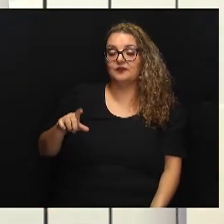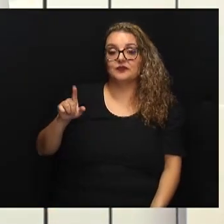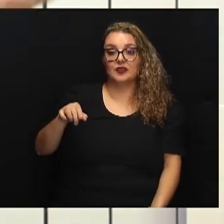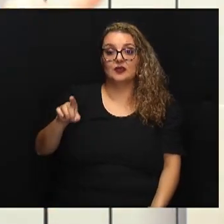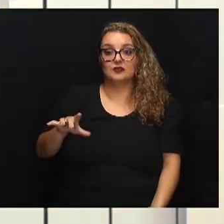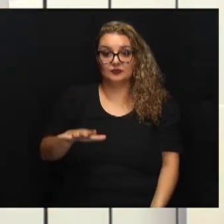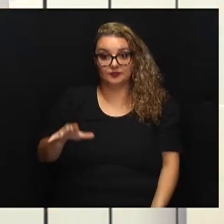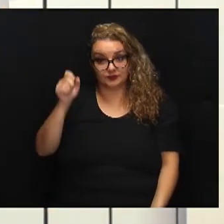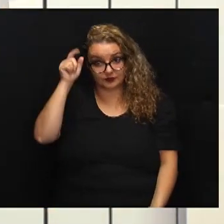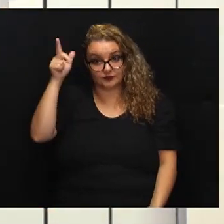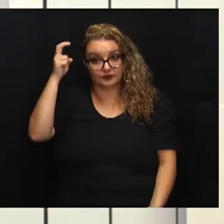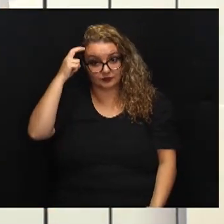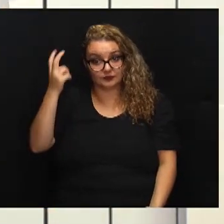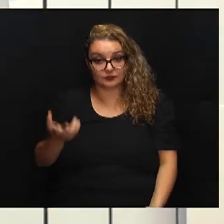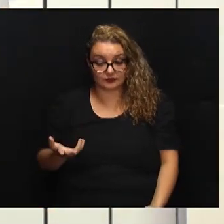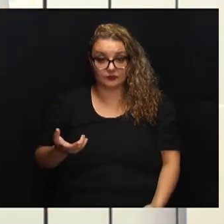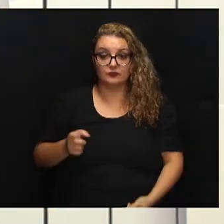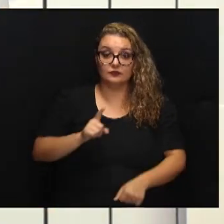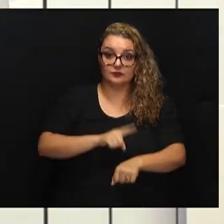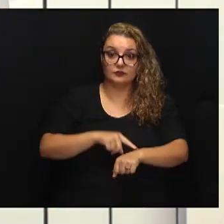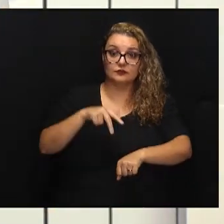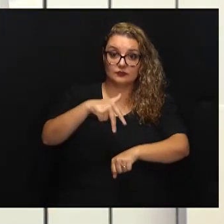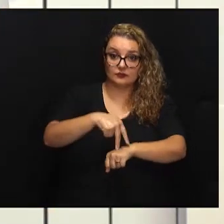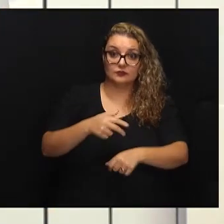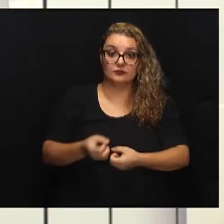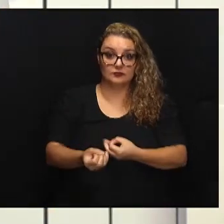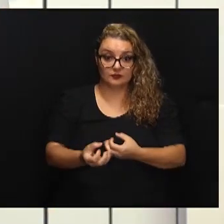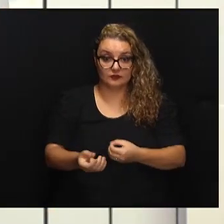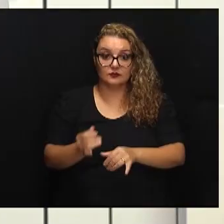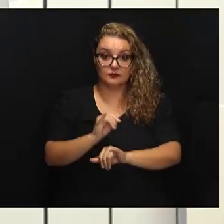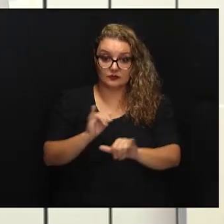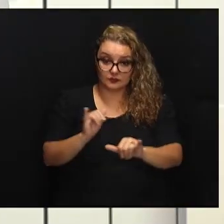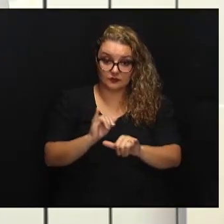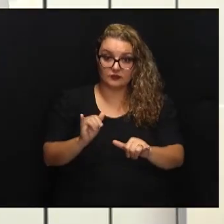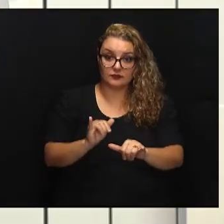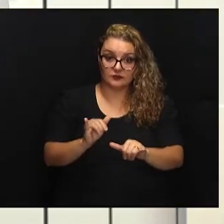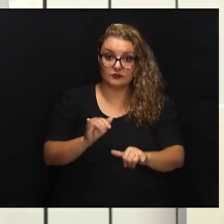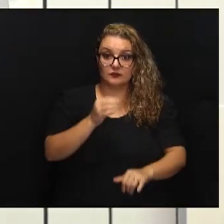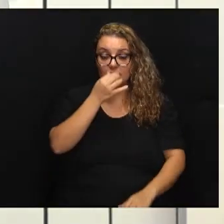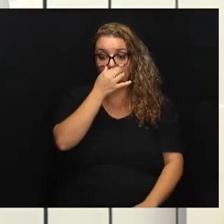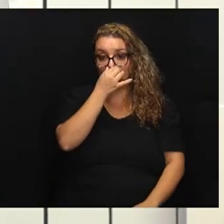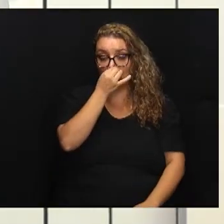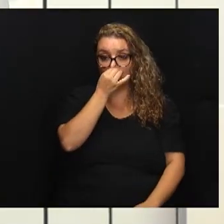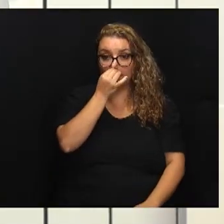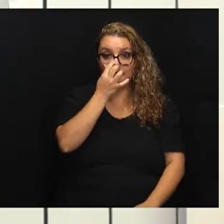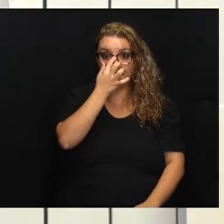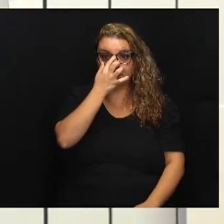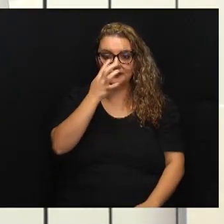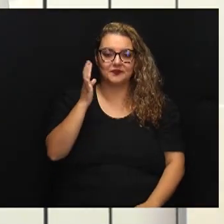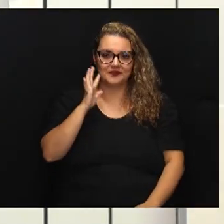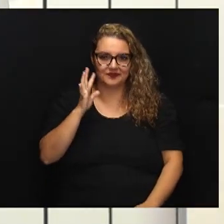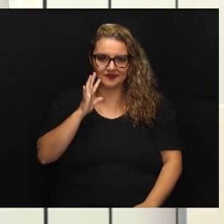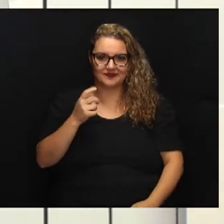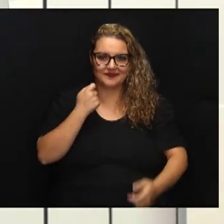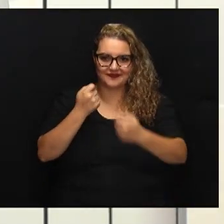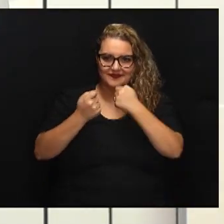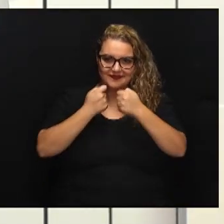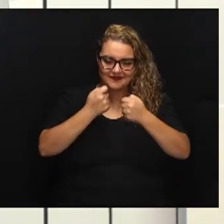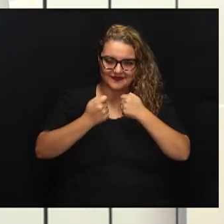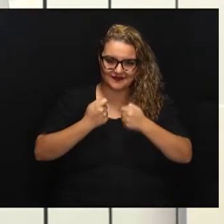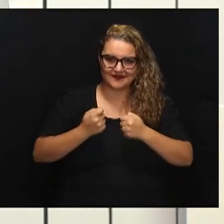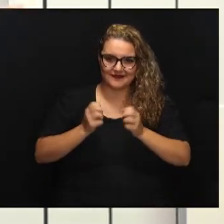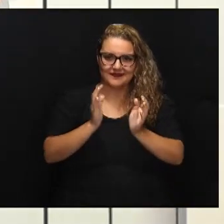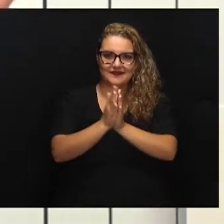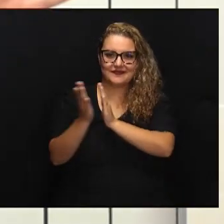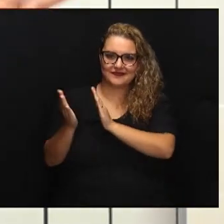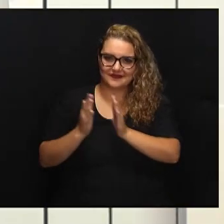pela disponibilidade do tempo com a nossa equipe, pelas informações que foram fornecidas e muito bacana as entrevistas na